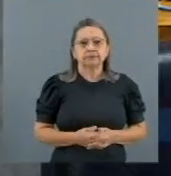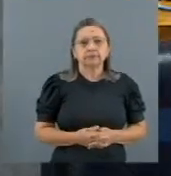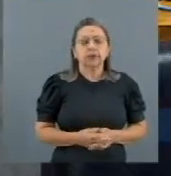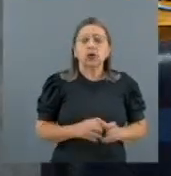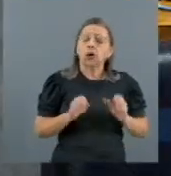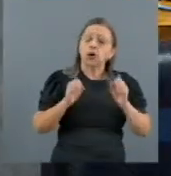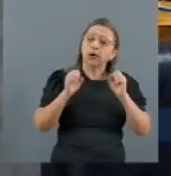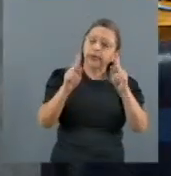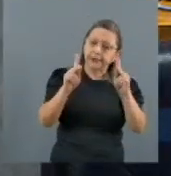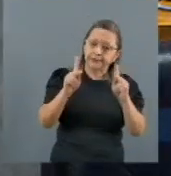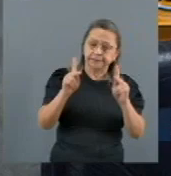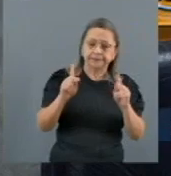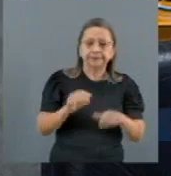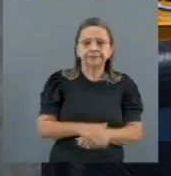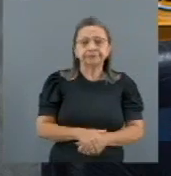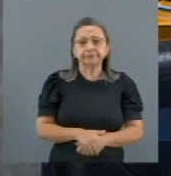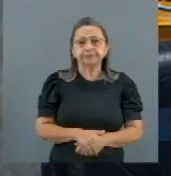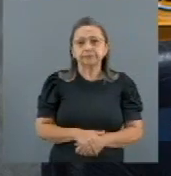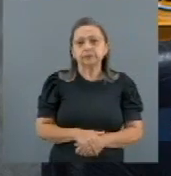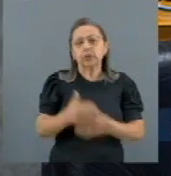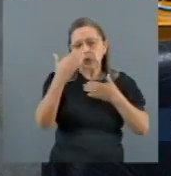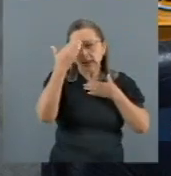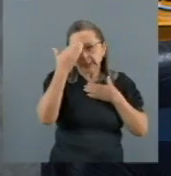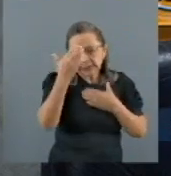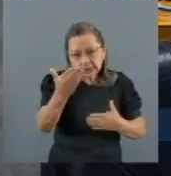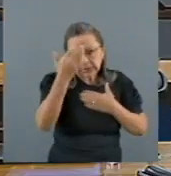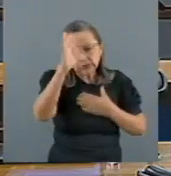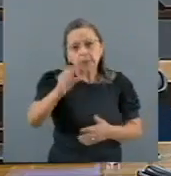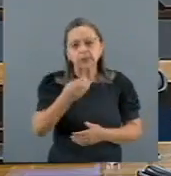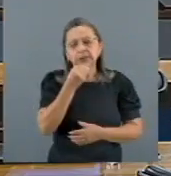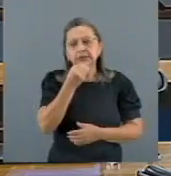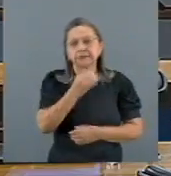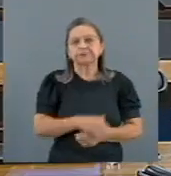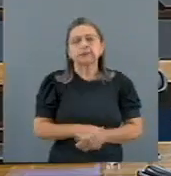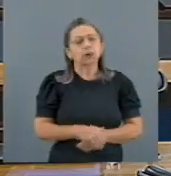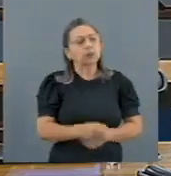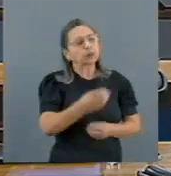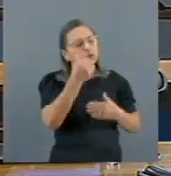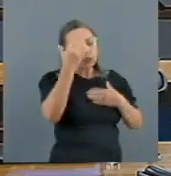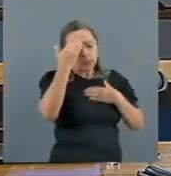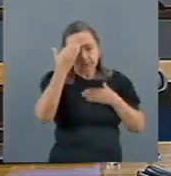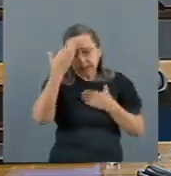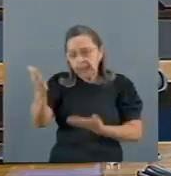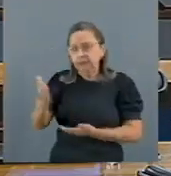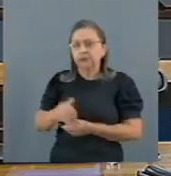Concluído, senhor presidente. Está concluído e eu lhe agradeço a oportunidade. Muito obrigado, senador Girão.